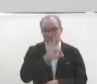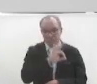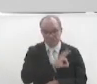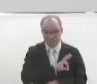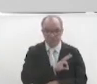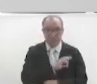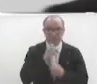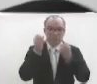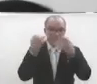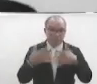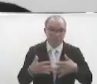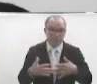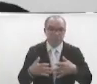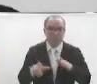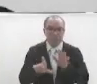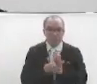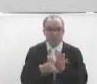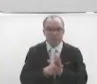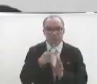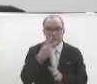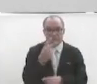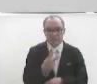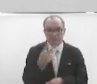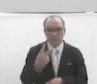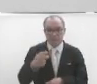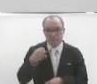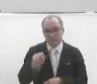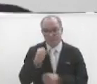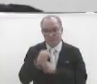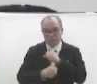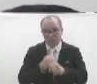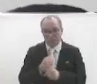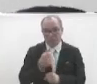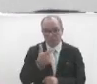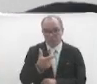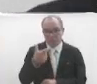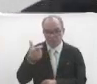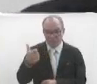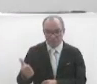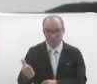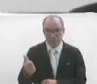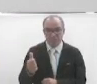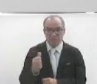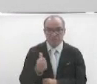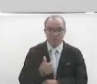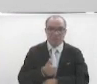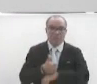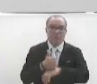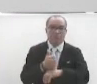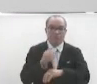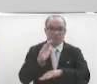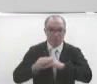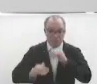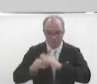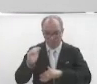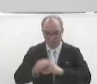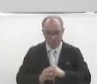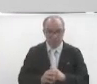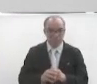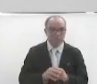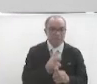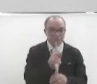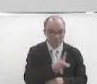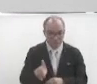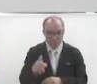que fala sobre a mesma lei 228 2016 que vem essa sobre o plano de cargos carreiras e vencimentos dos